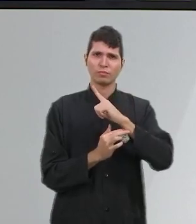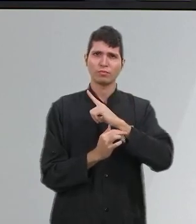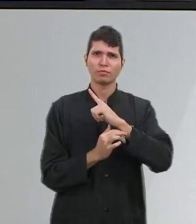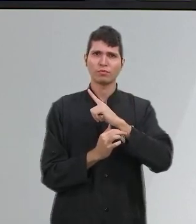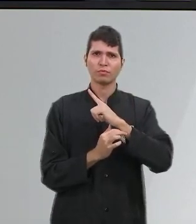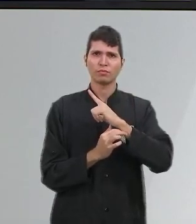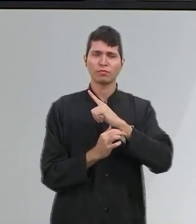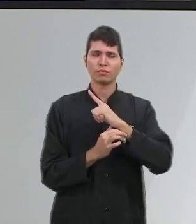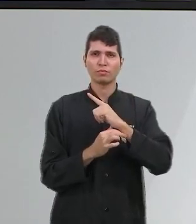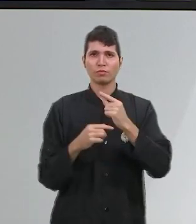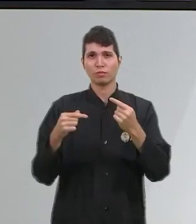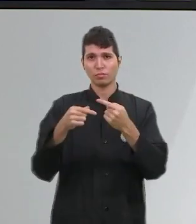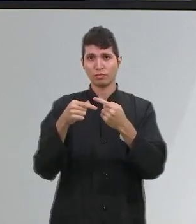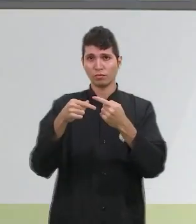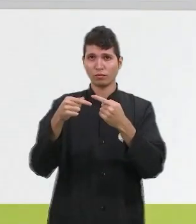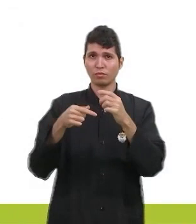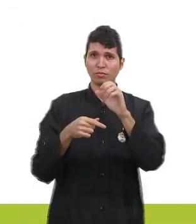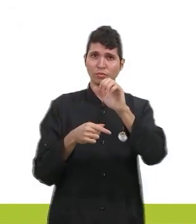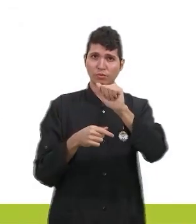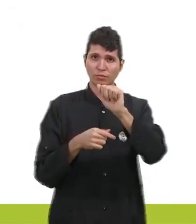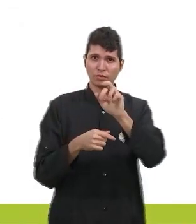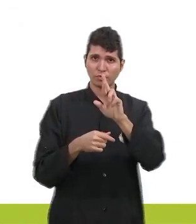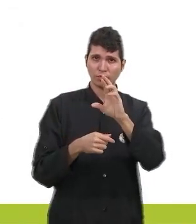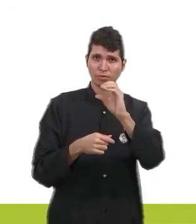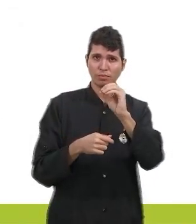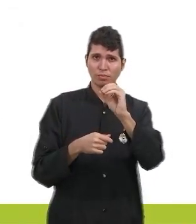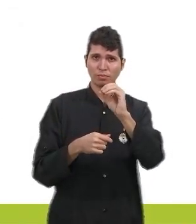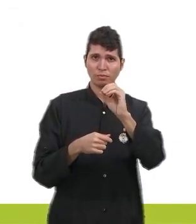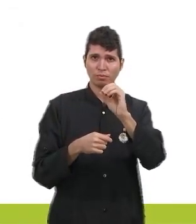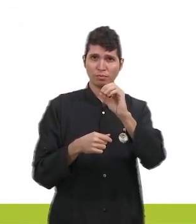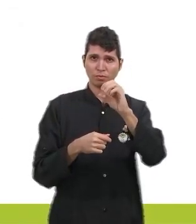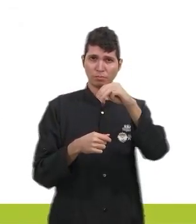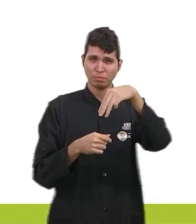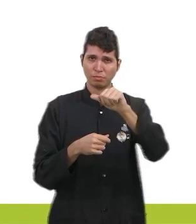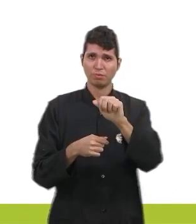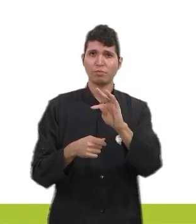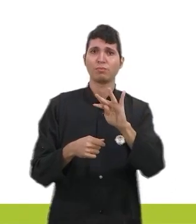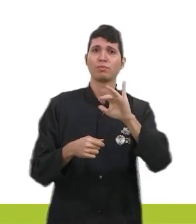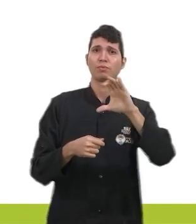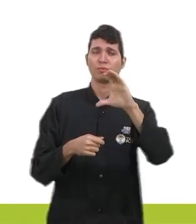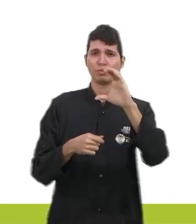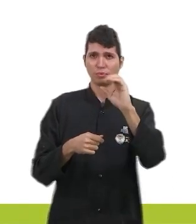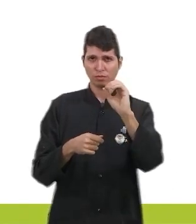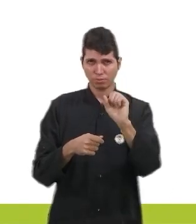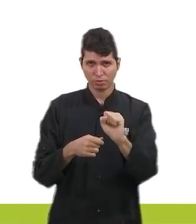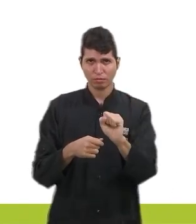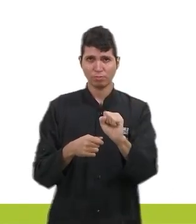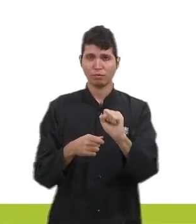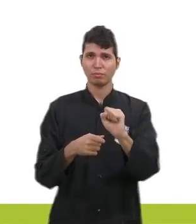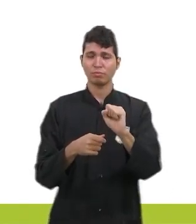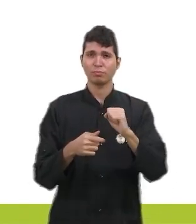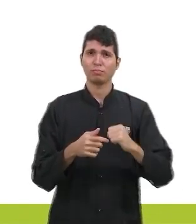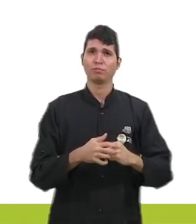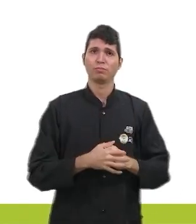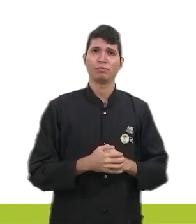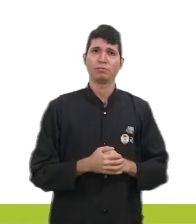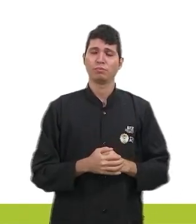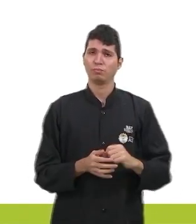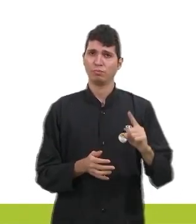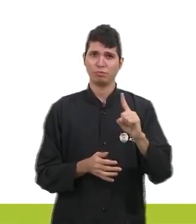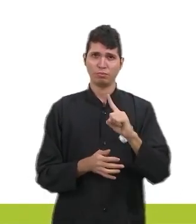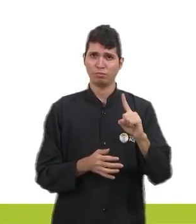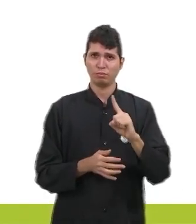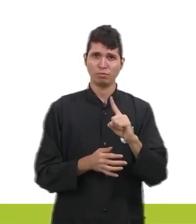Sim. E, tem um composto aromático? Não. Você precisa tomar bastante atenção porque o